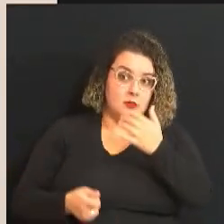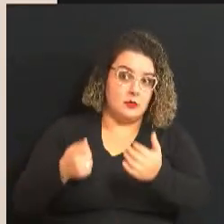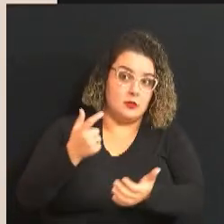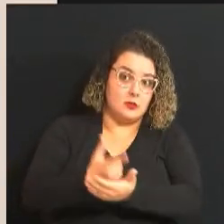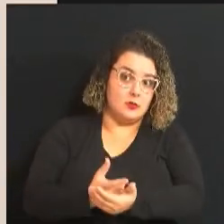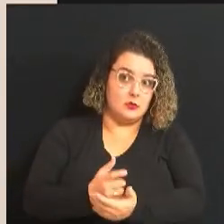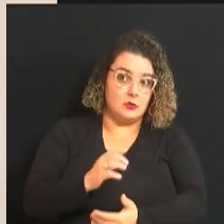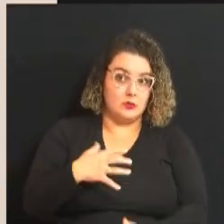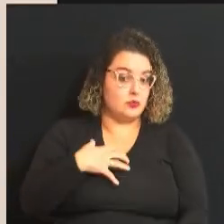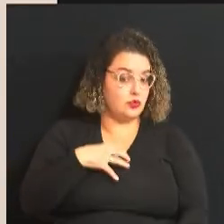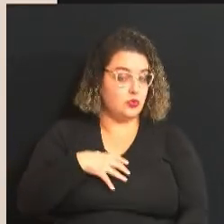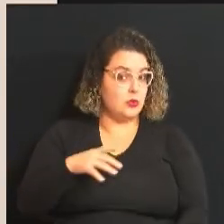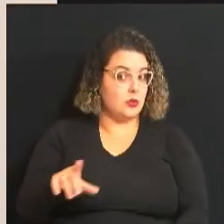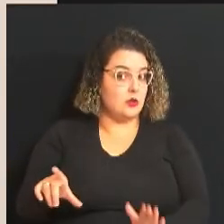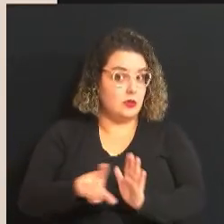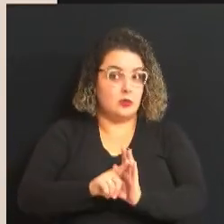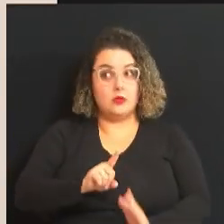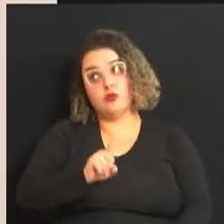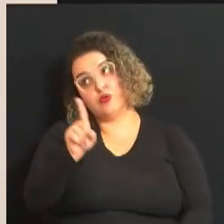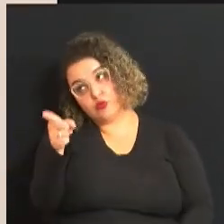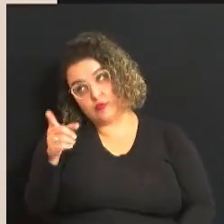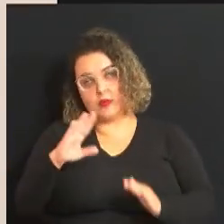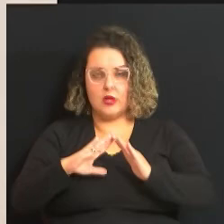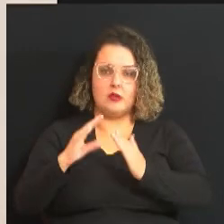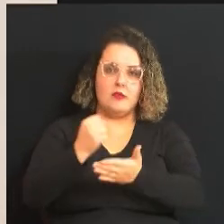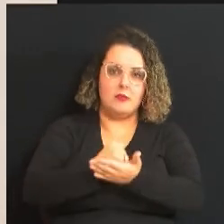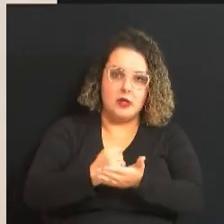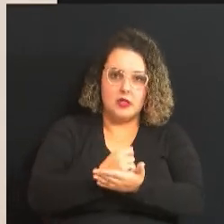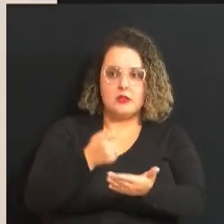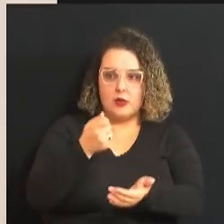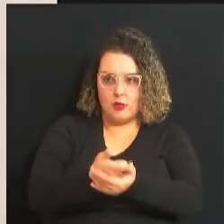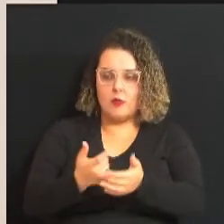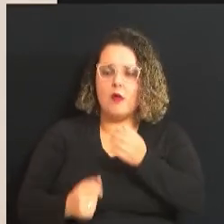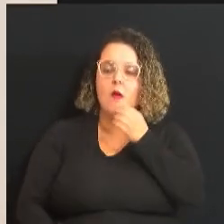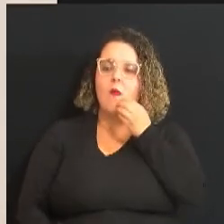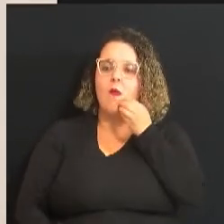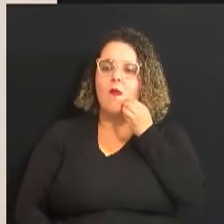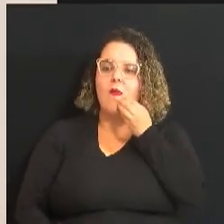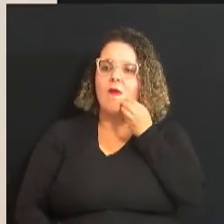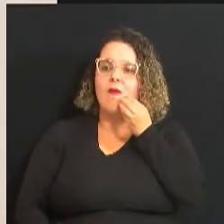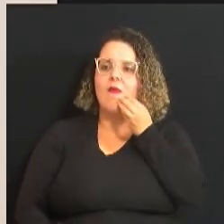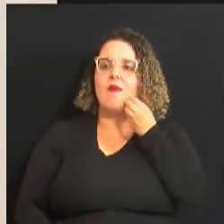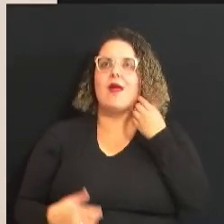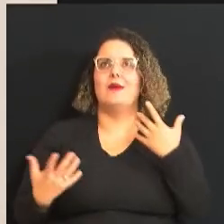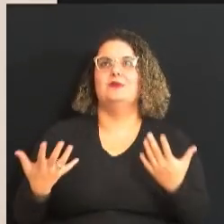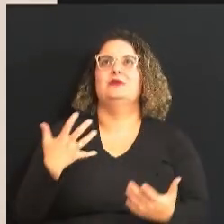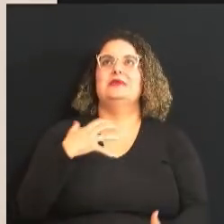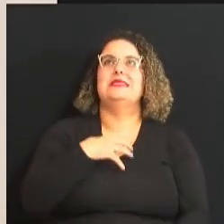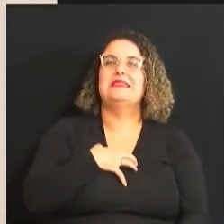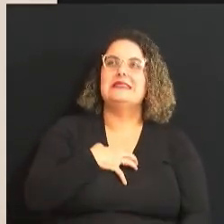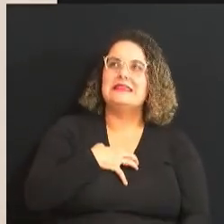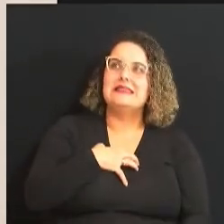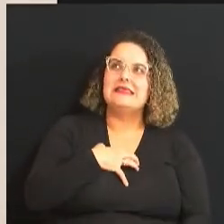legais, né? Você não vai na farmácia comprar, tá? Agora, em relação a sentir